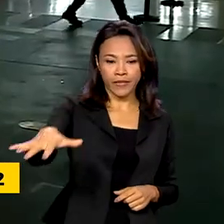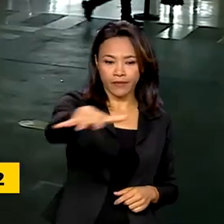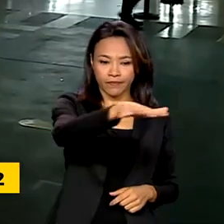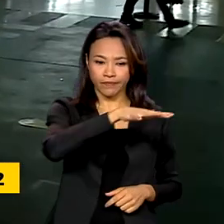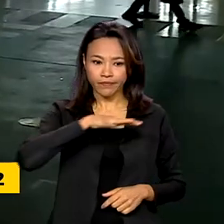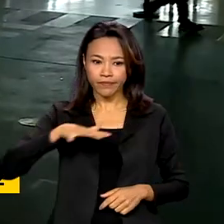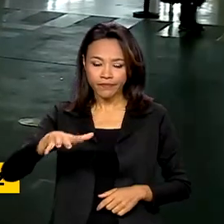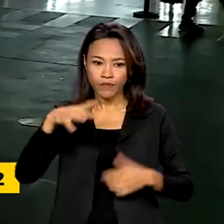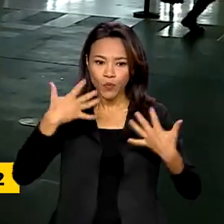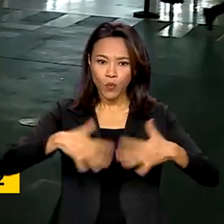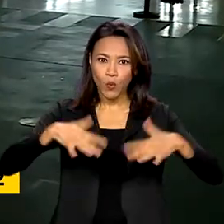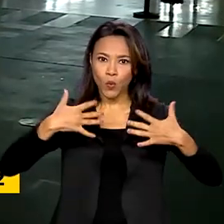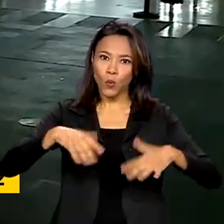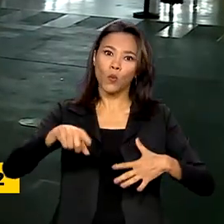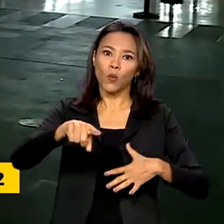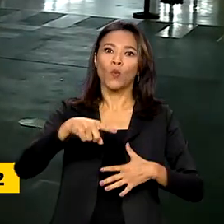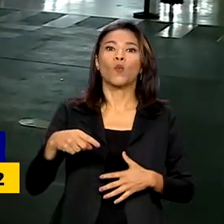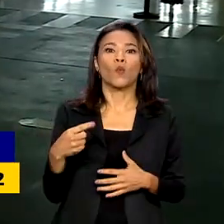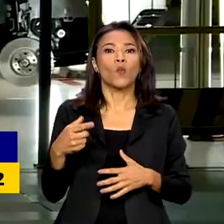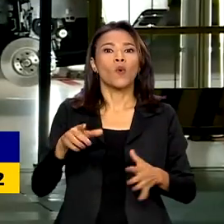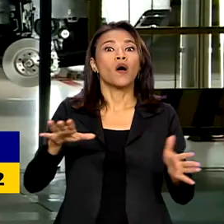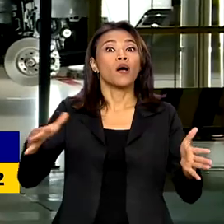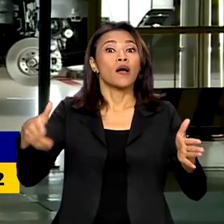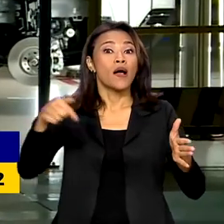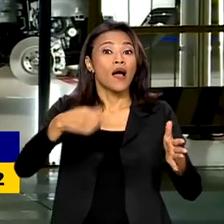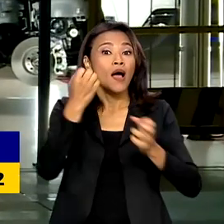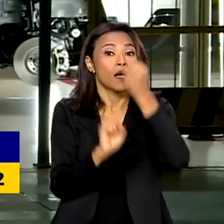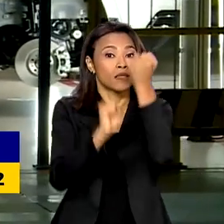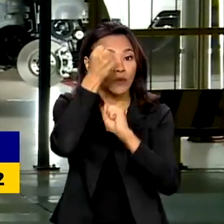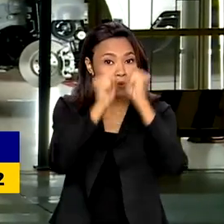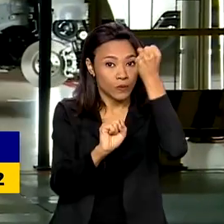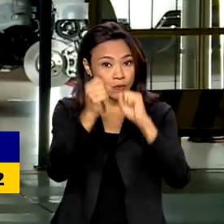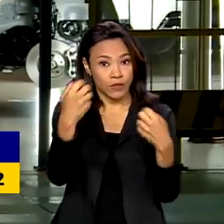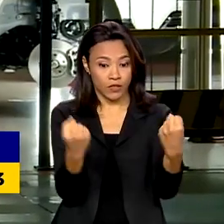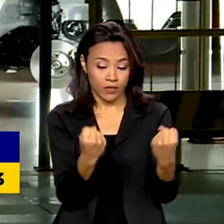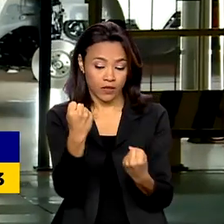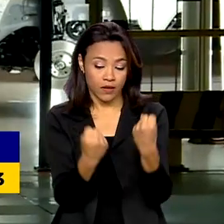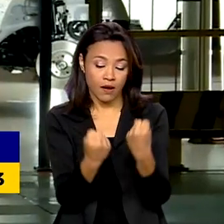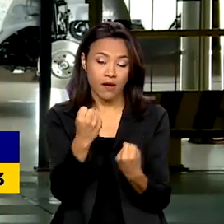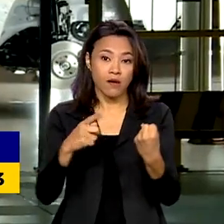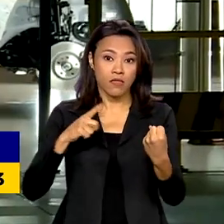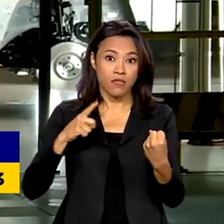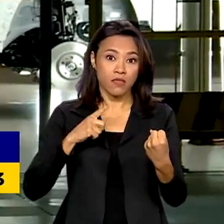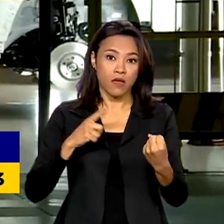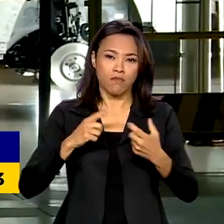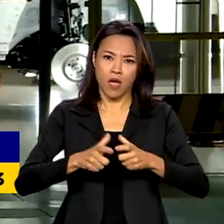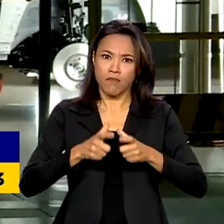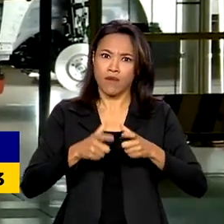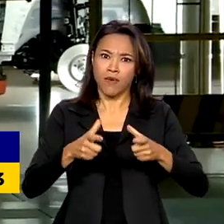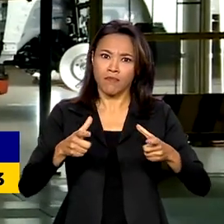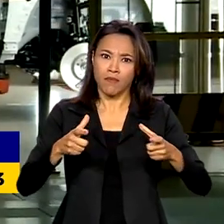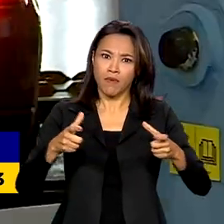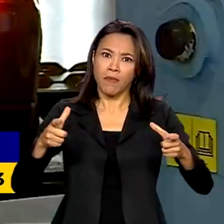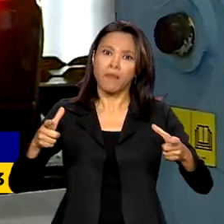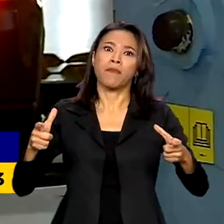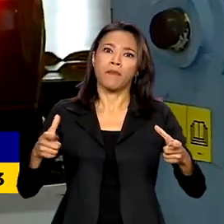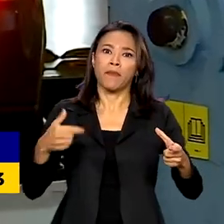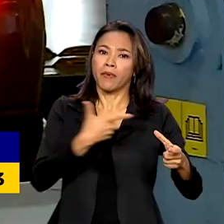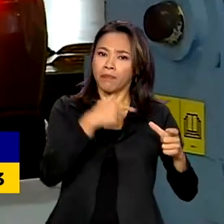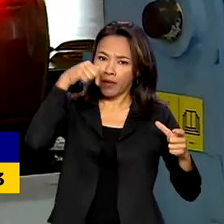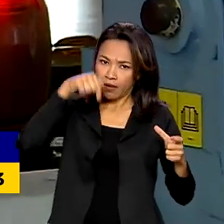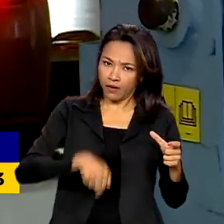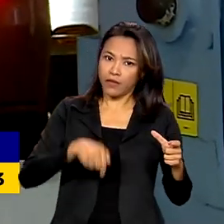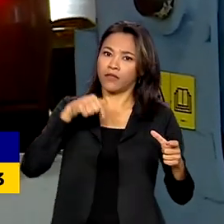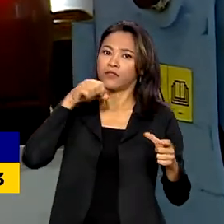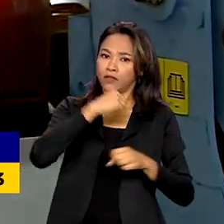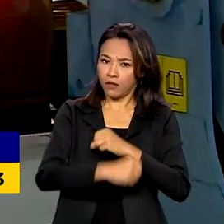Considerado um dos principais setores da economia brasileira, a indústria automotiva tem expectativa de crescimento para 2023.